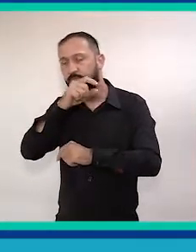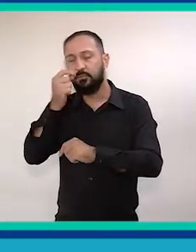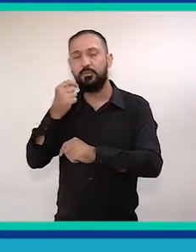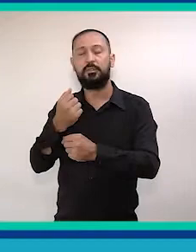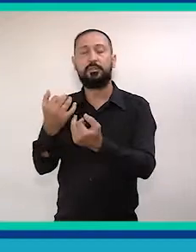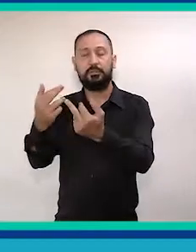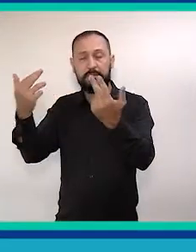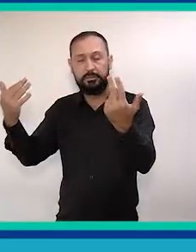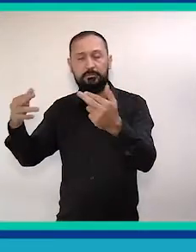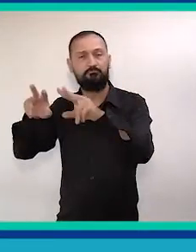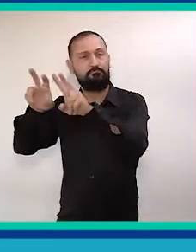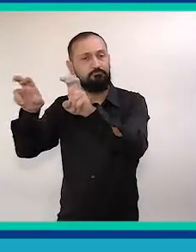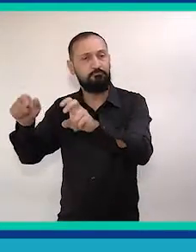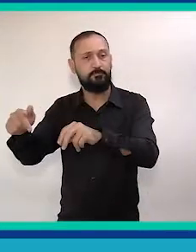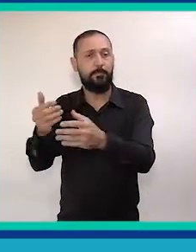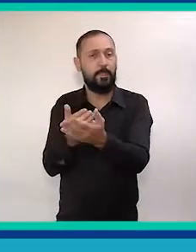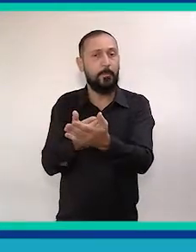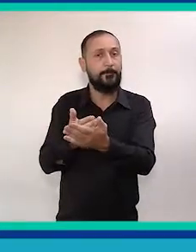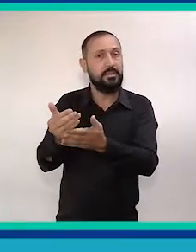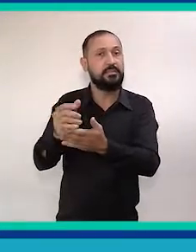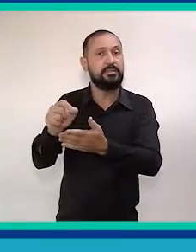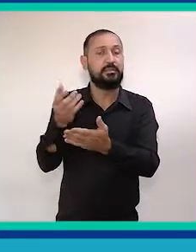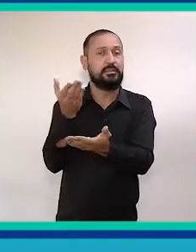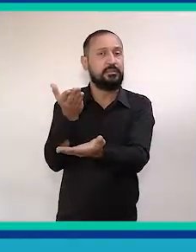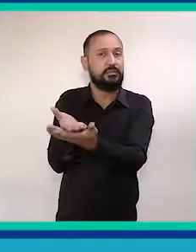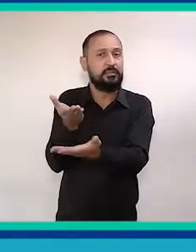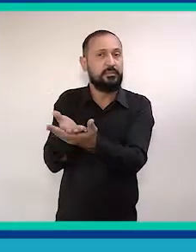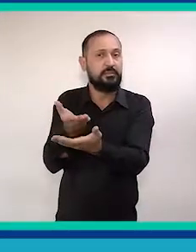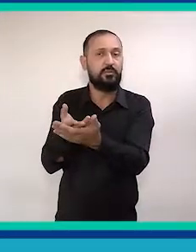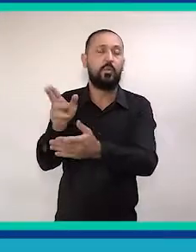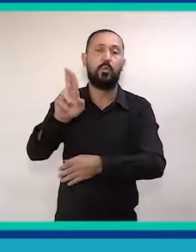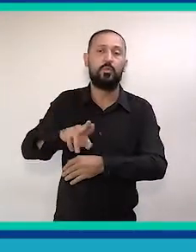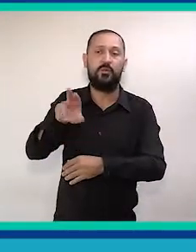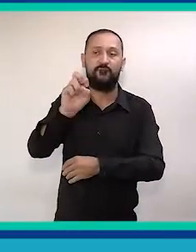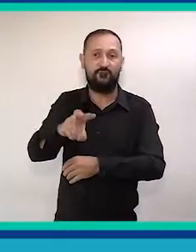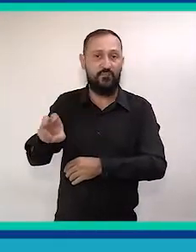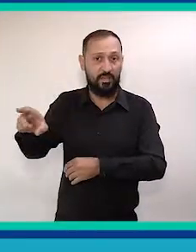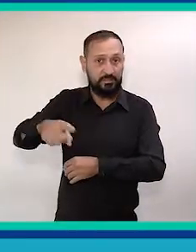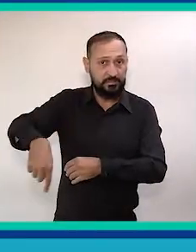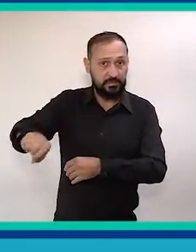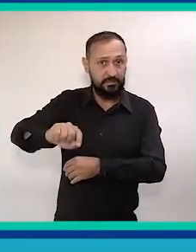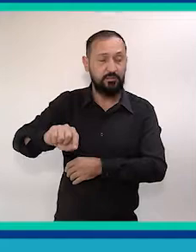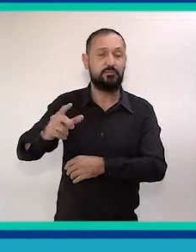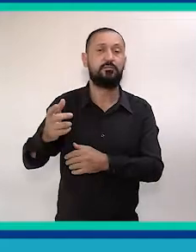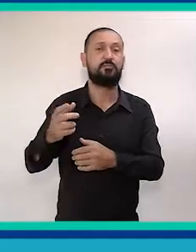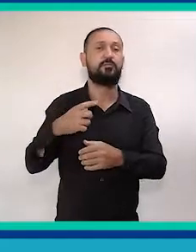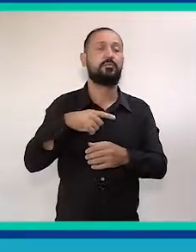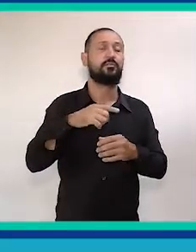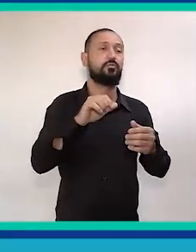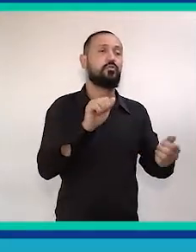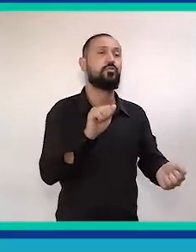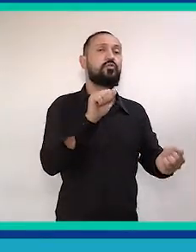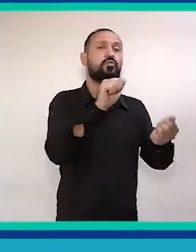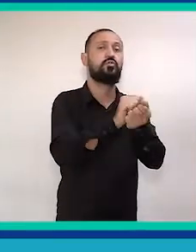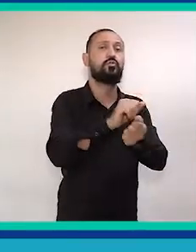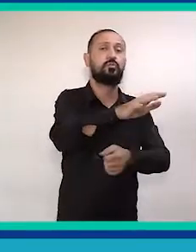seriam as serpentes, a ecologia das serpentes, e iniciando os estudos utilizando o veneno dessas